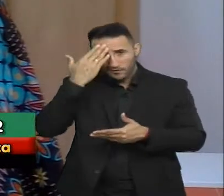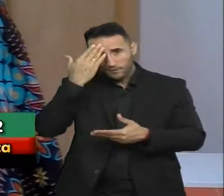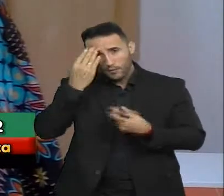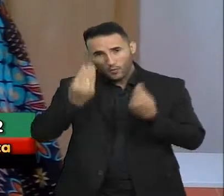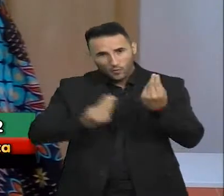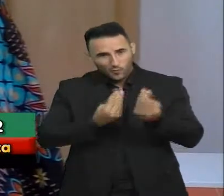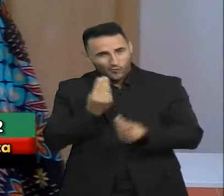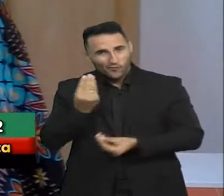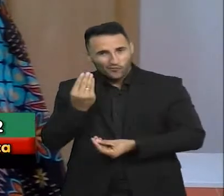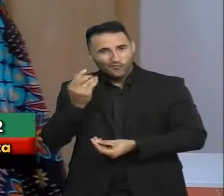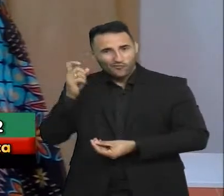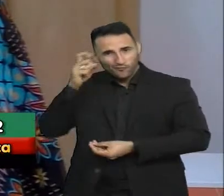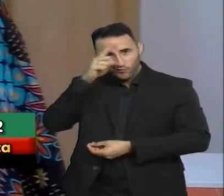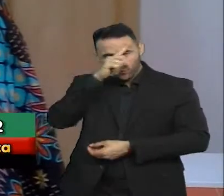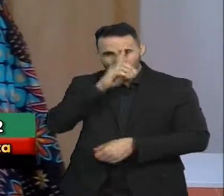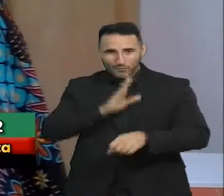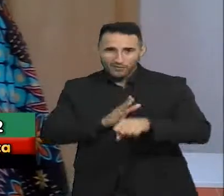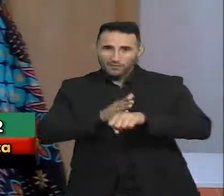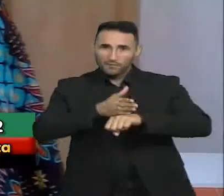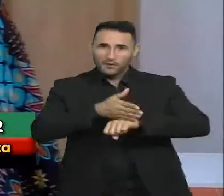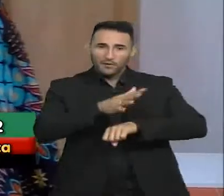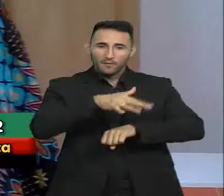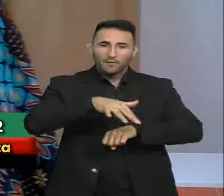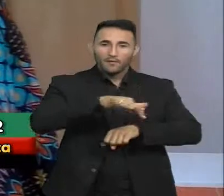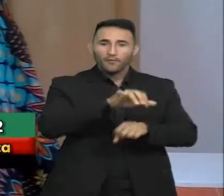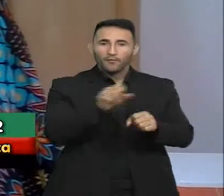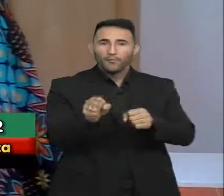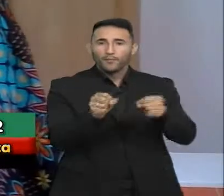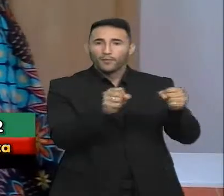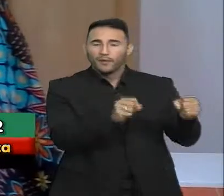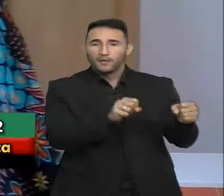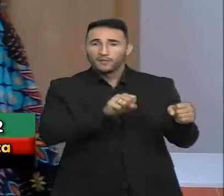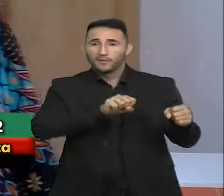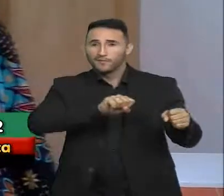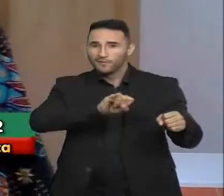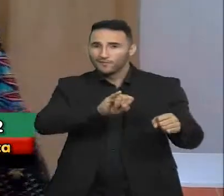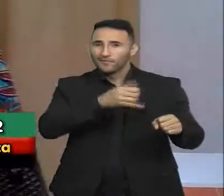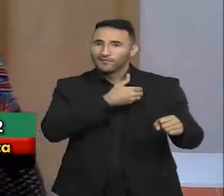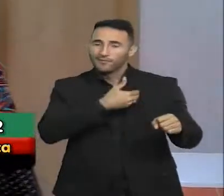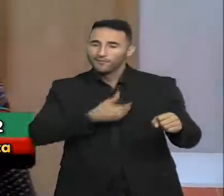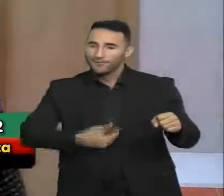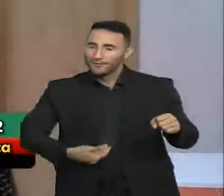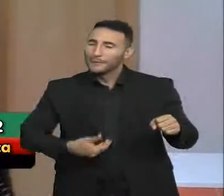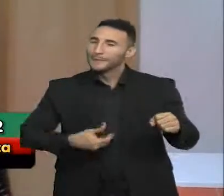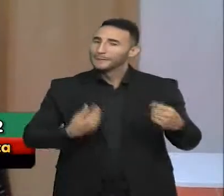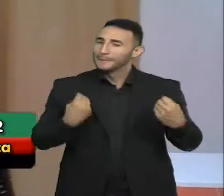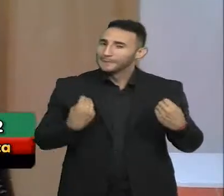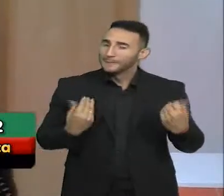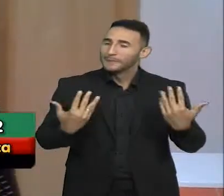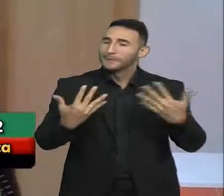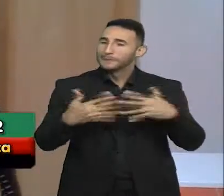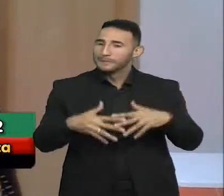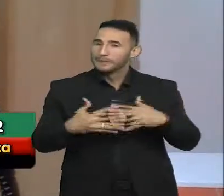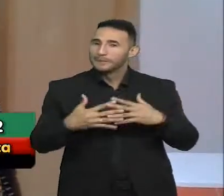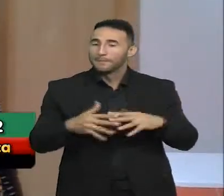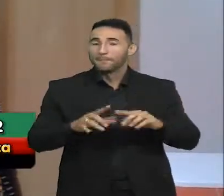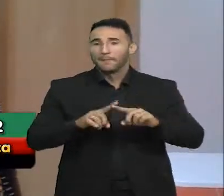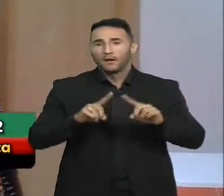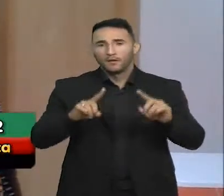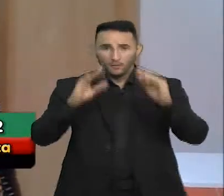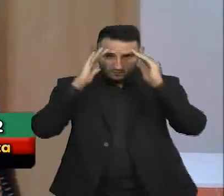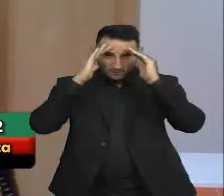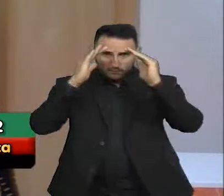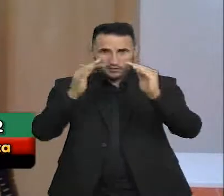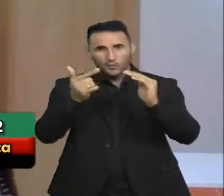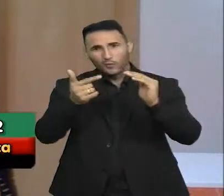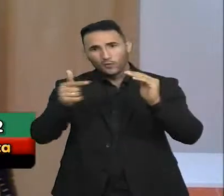esses lugares, né, de poder, sendo do Estado, sendo aqui da legislação. E o meu respeito e a minha licença aos